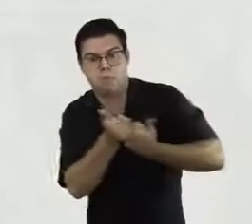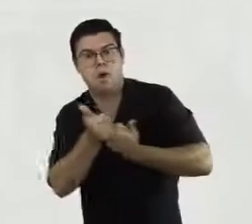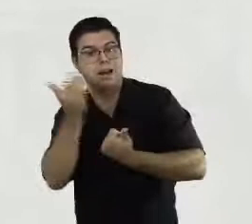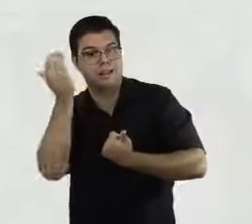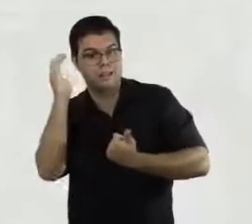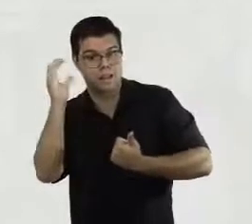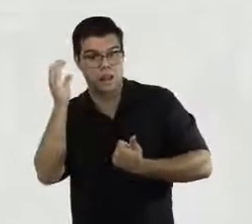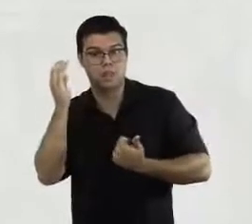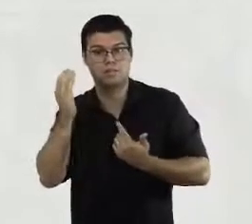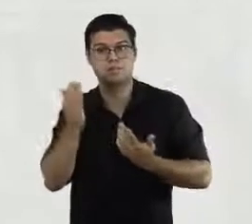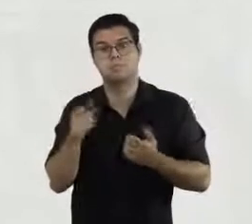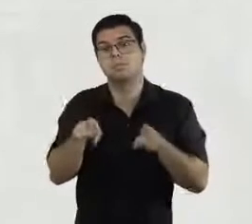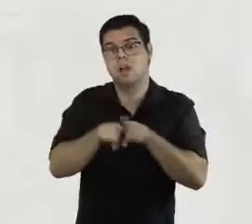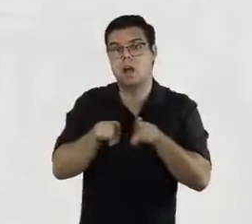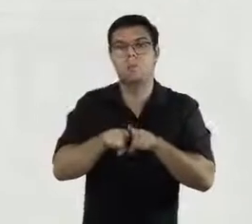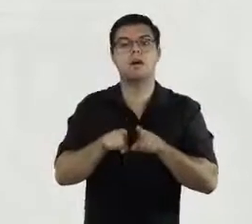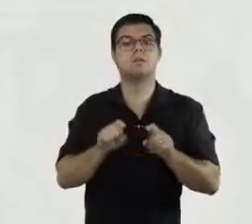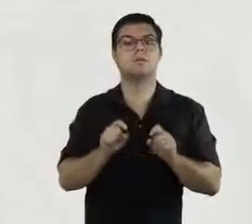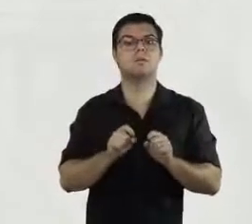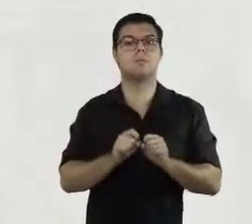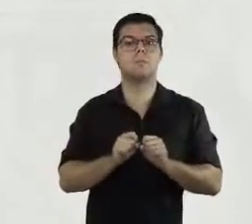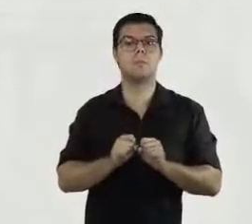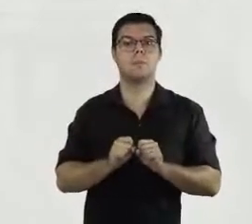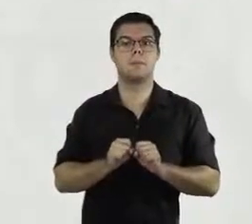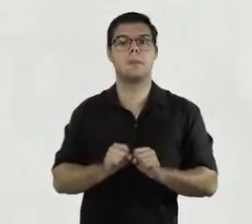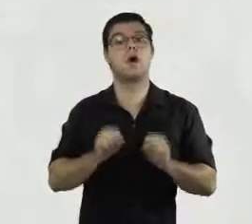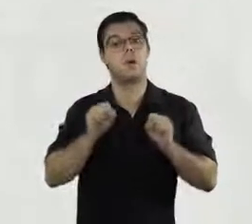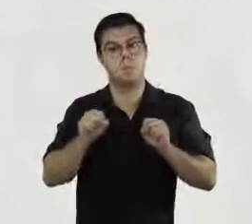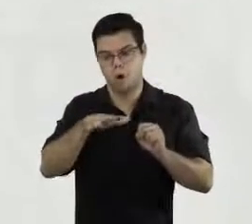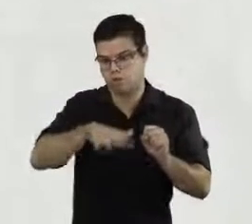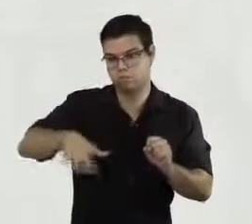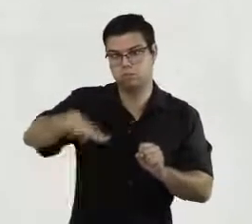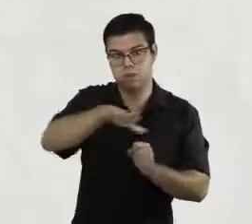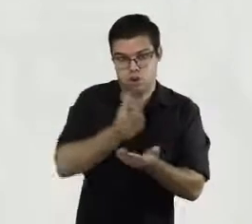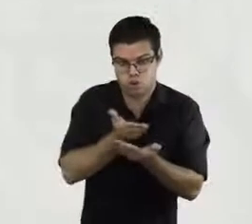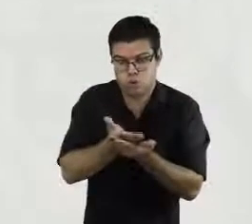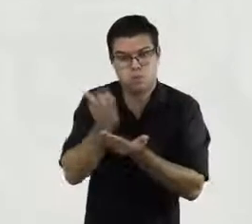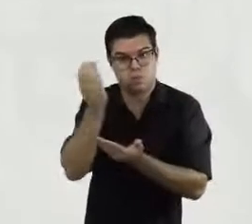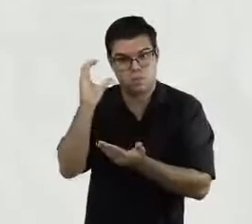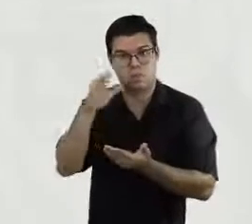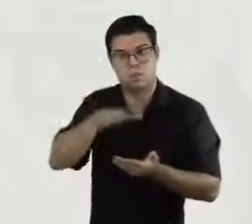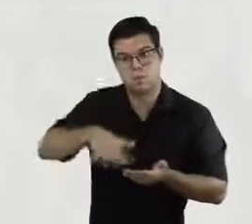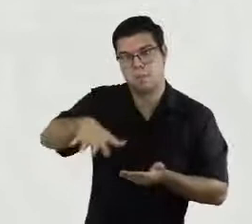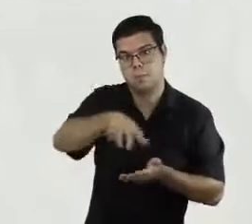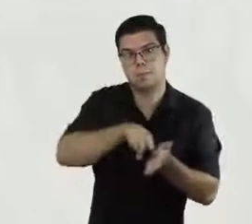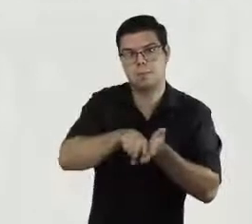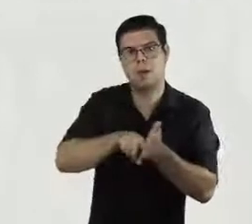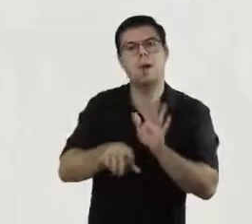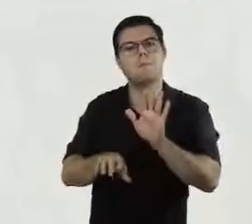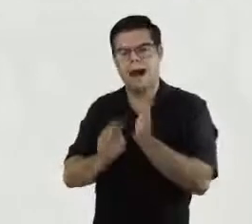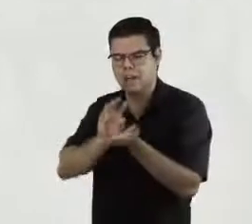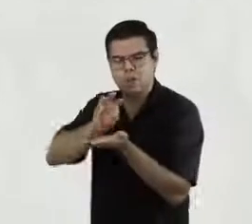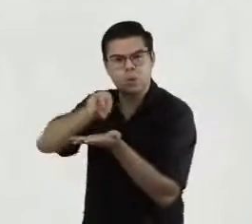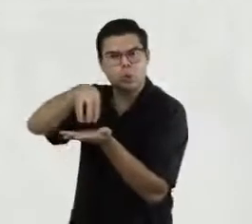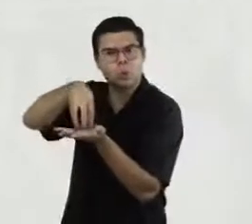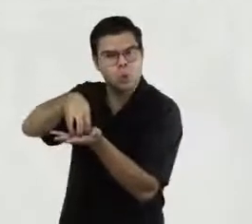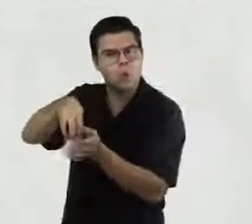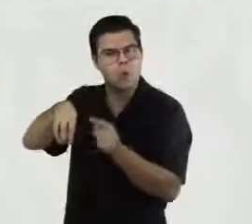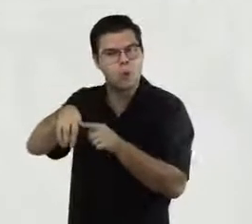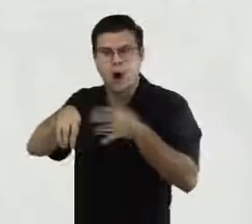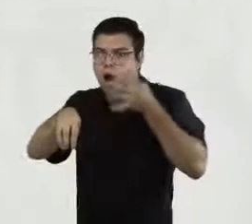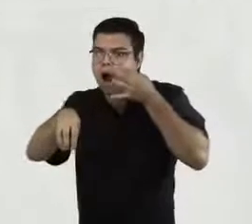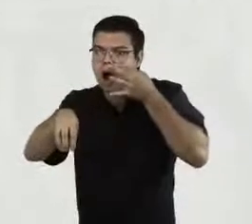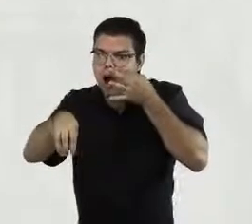ao passo que também pode ser objeto de estudo científico. Mas qual seria o núcleo duro que